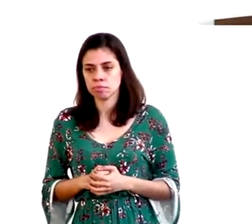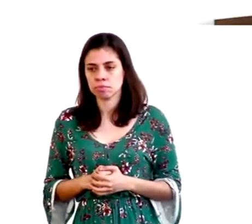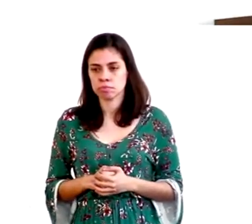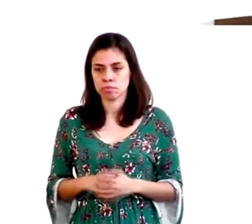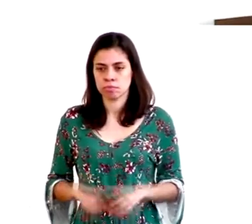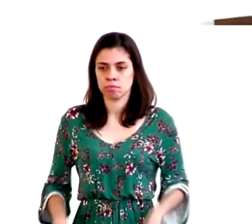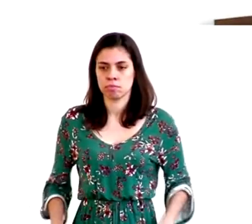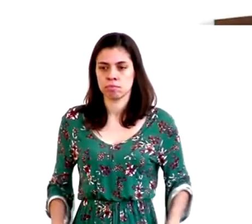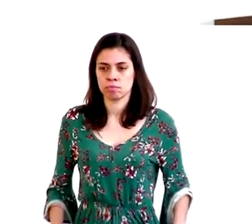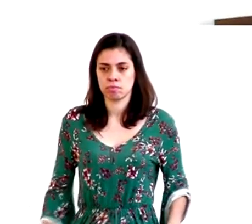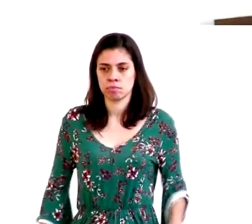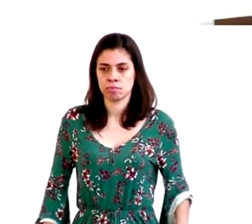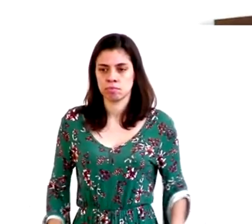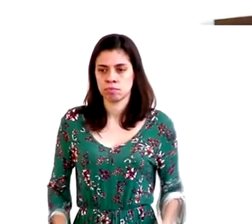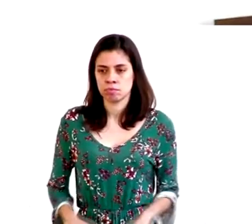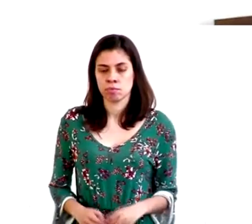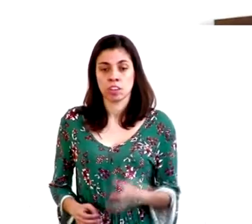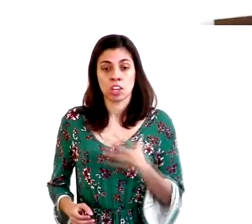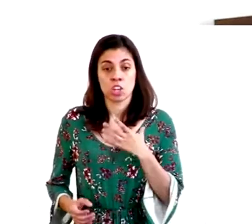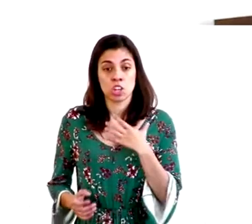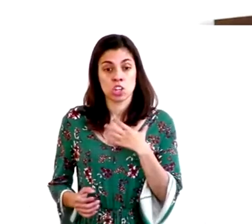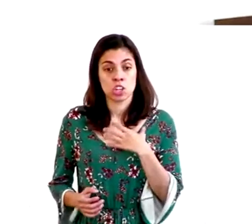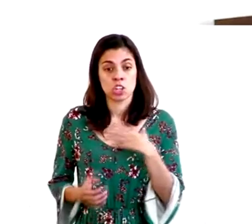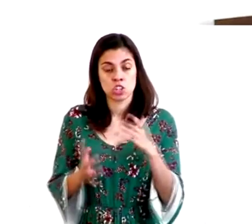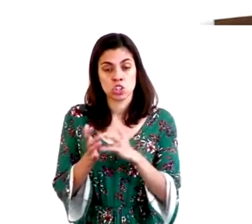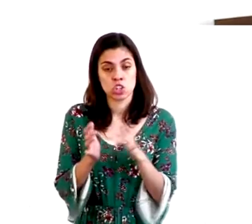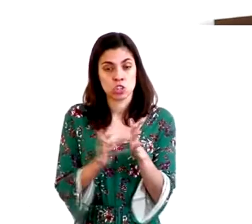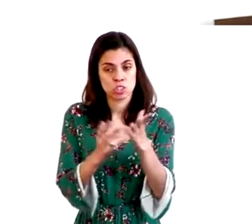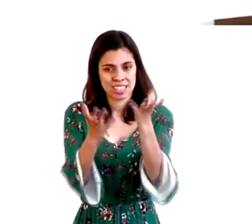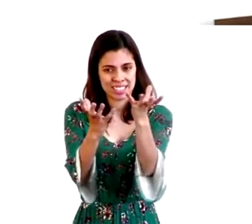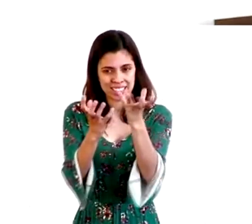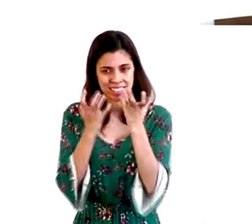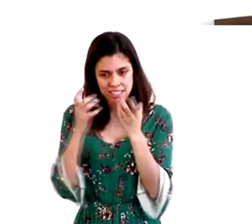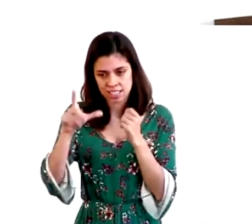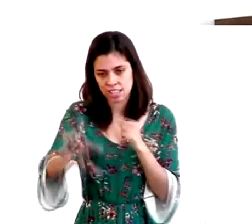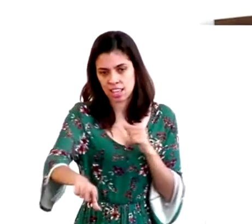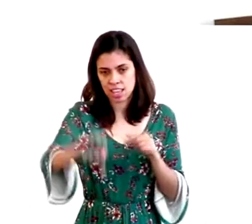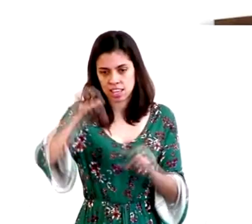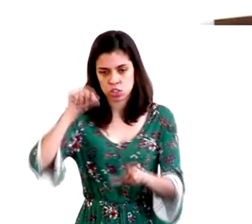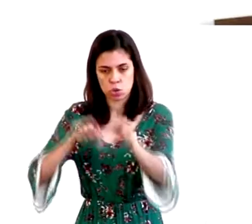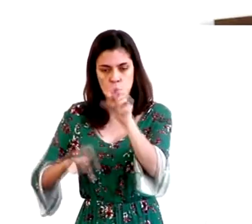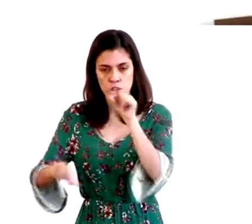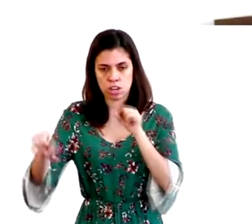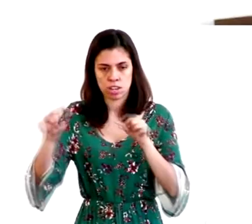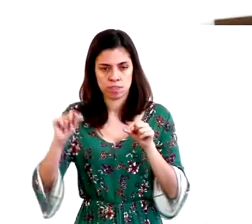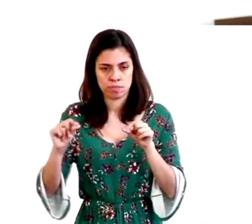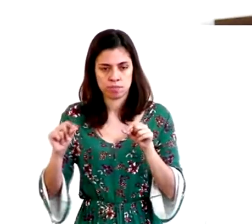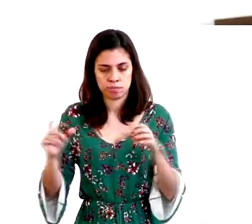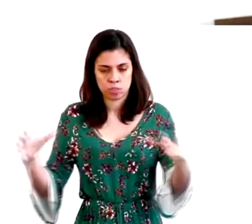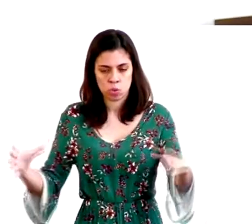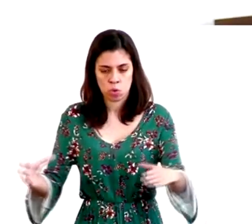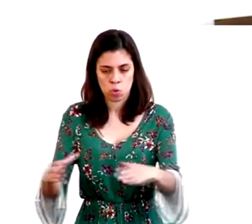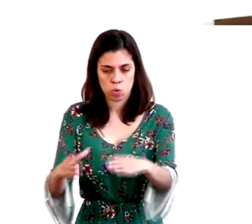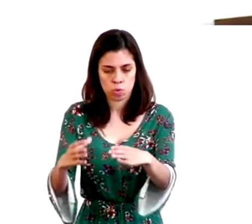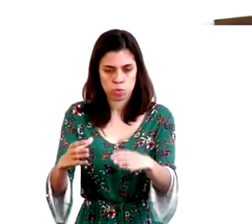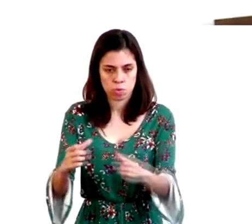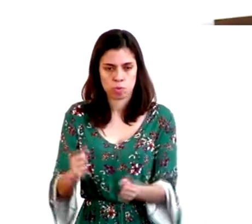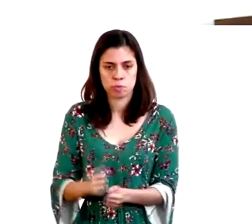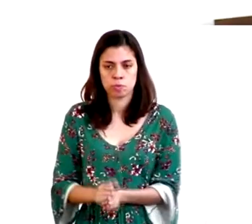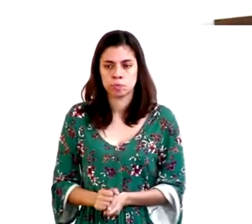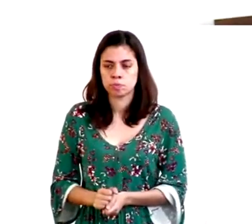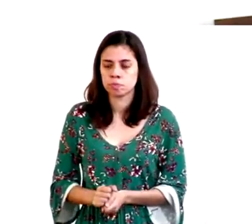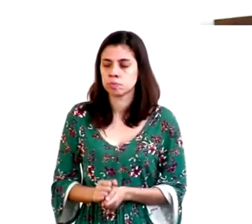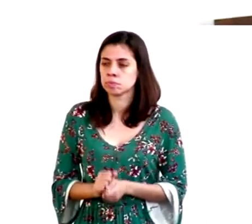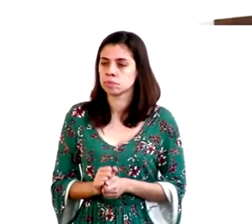autoridade. Jesus quis chamar aqueles homens. Depois de apresentar a mensagem do reino,